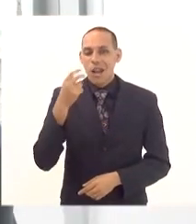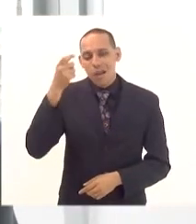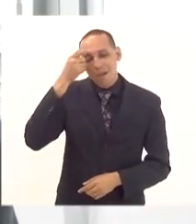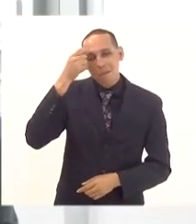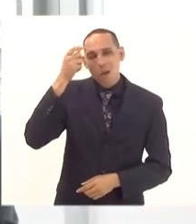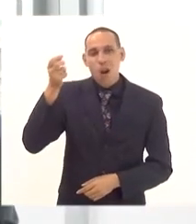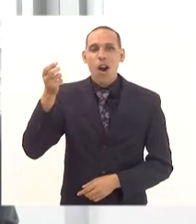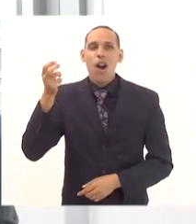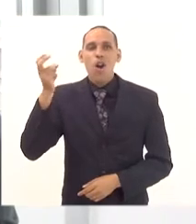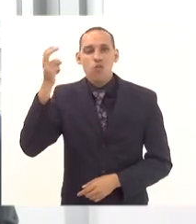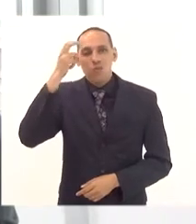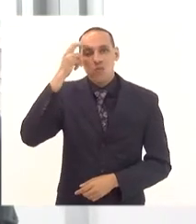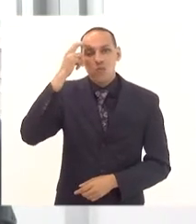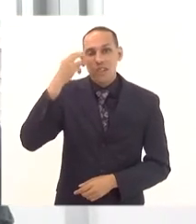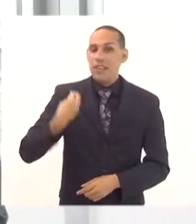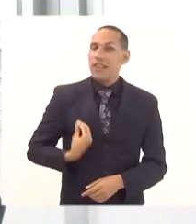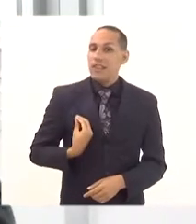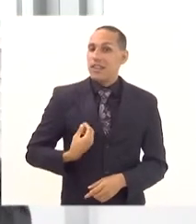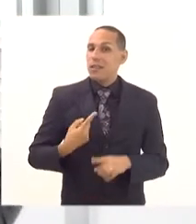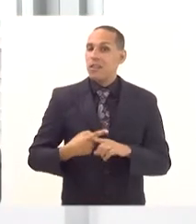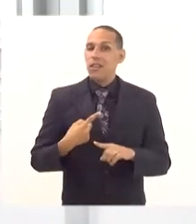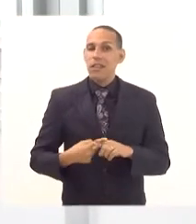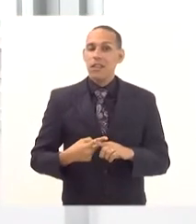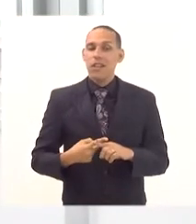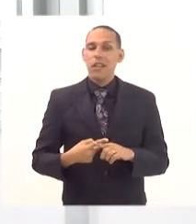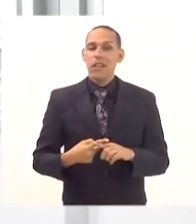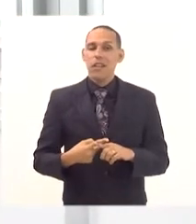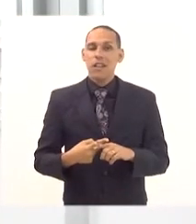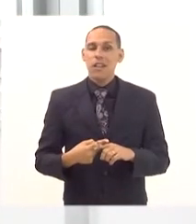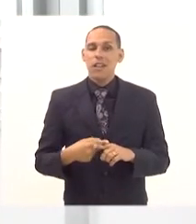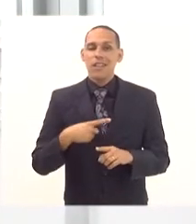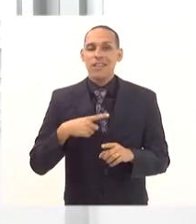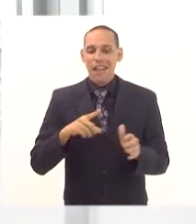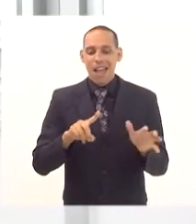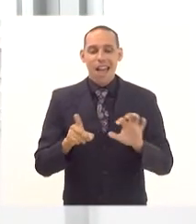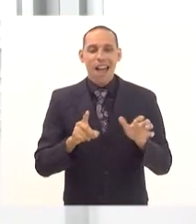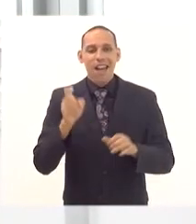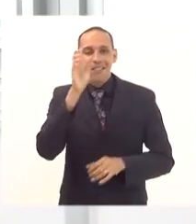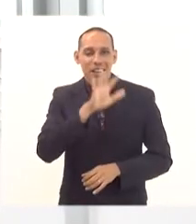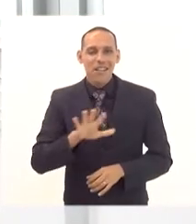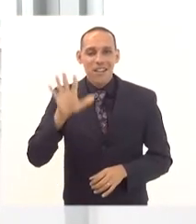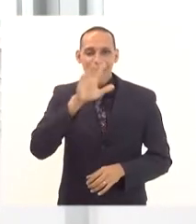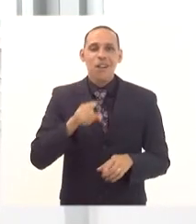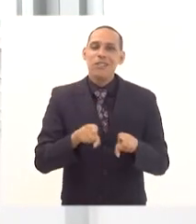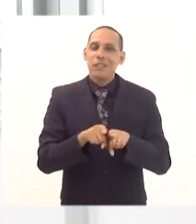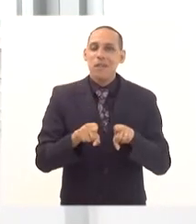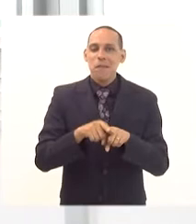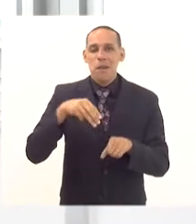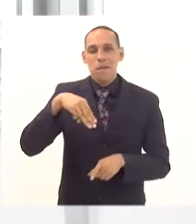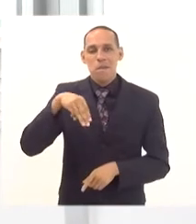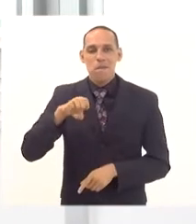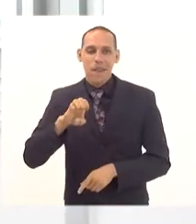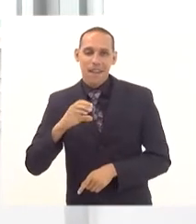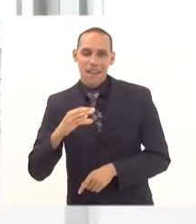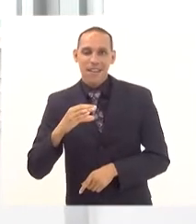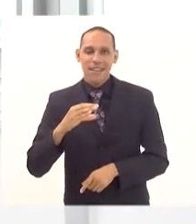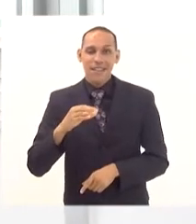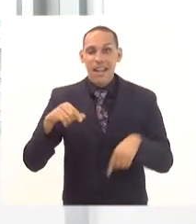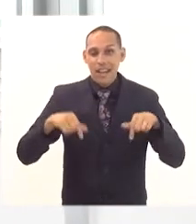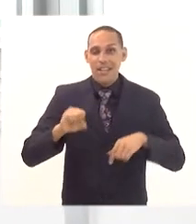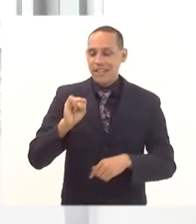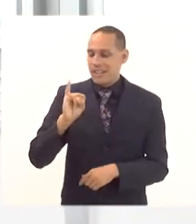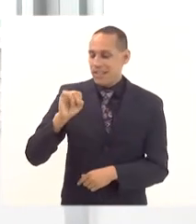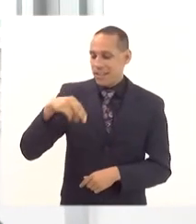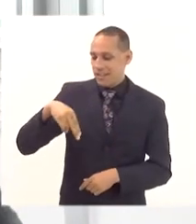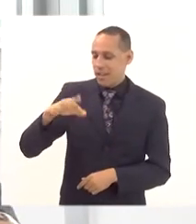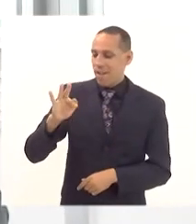e ela só existe Porque existe uma Rádio Nacional e uma rádio MEC a sinfônica Nacional